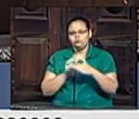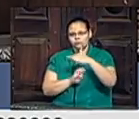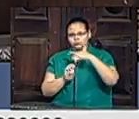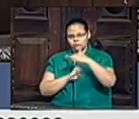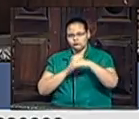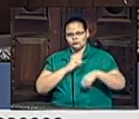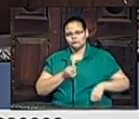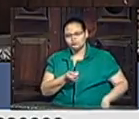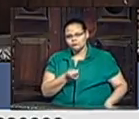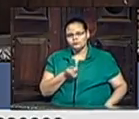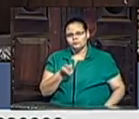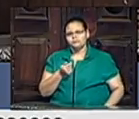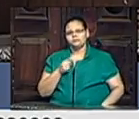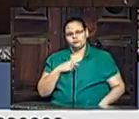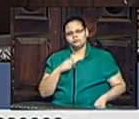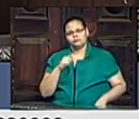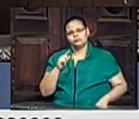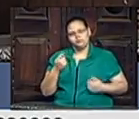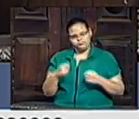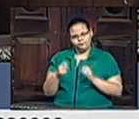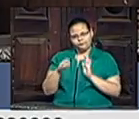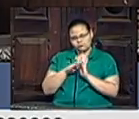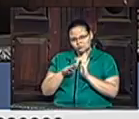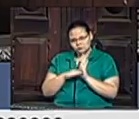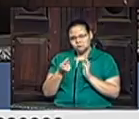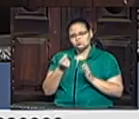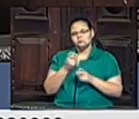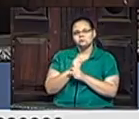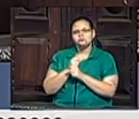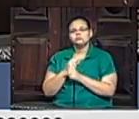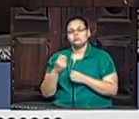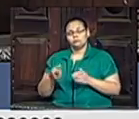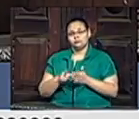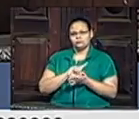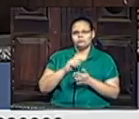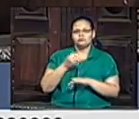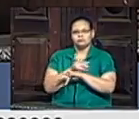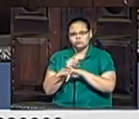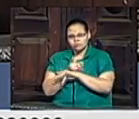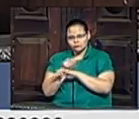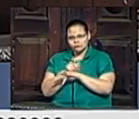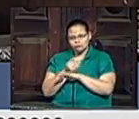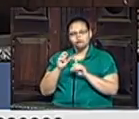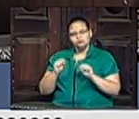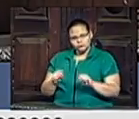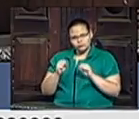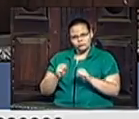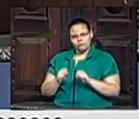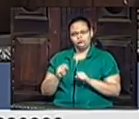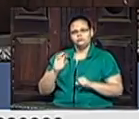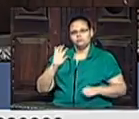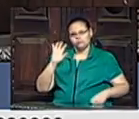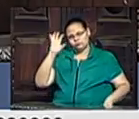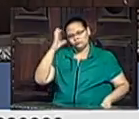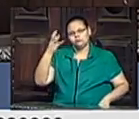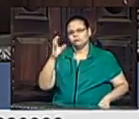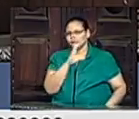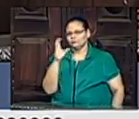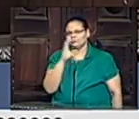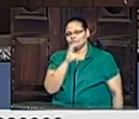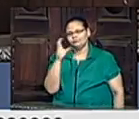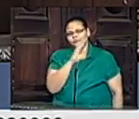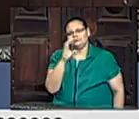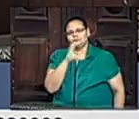de receita. Essa CPI tem que funcionar agora, imediatamente, nas férias, para que a gente possa ter um resultado mais rápido, para